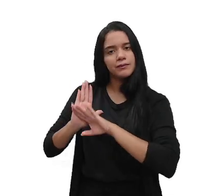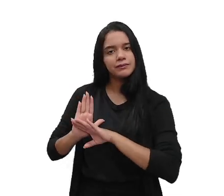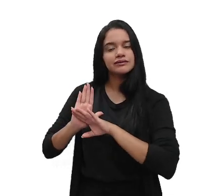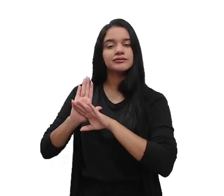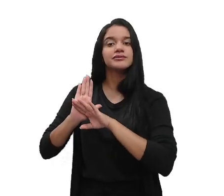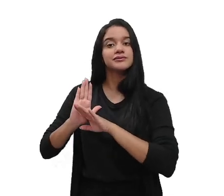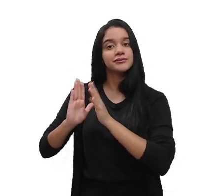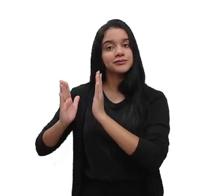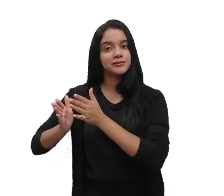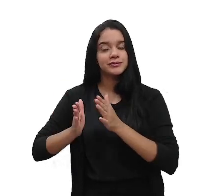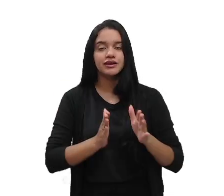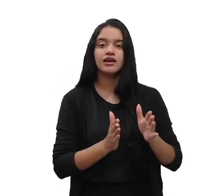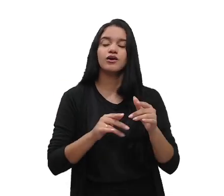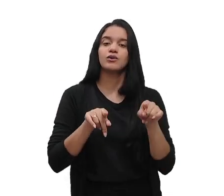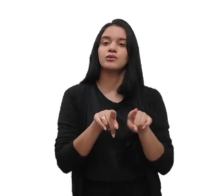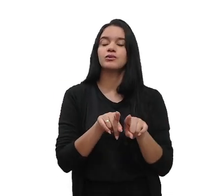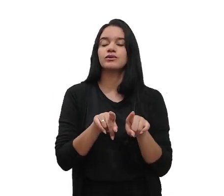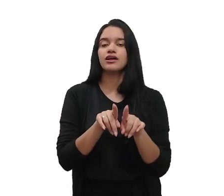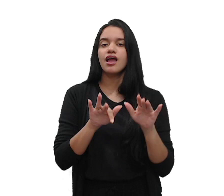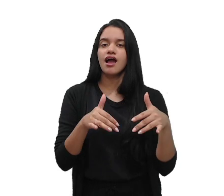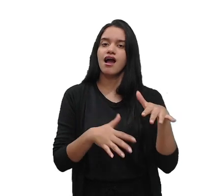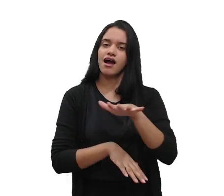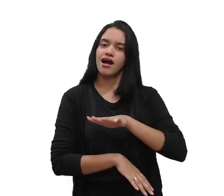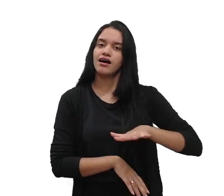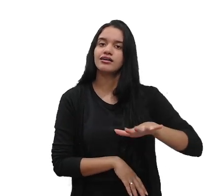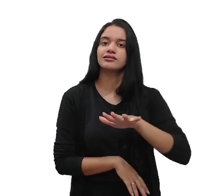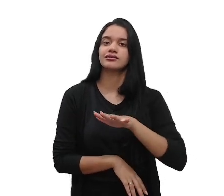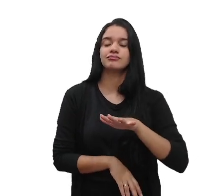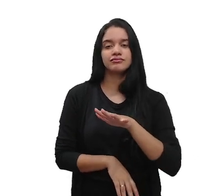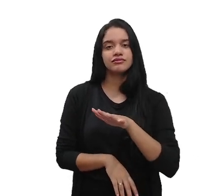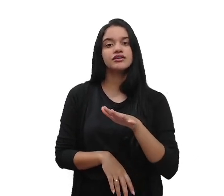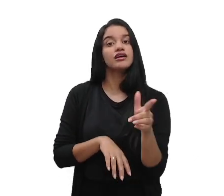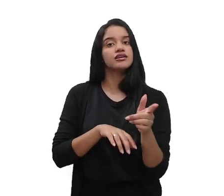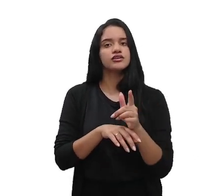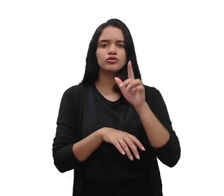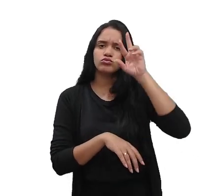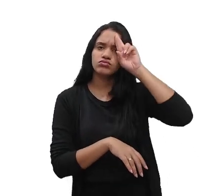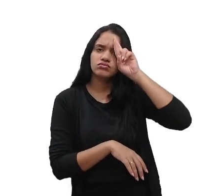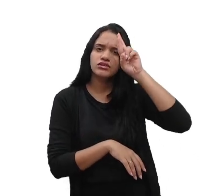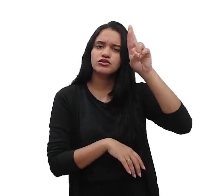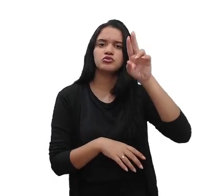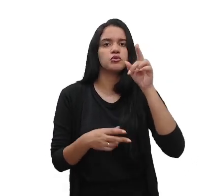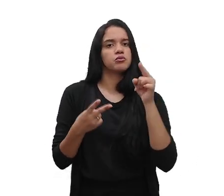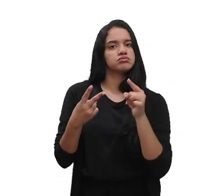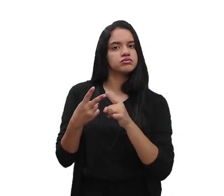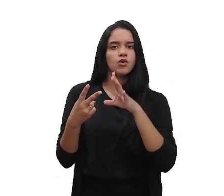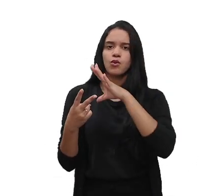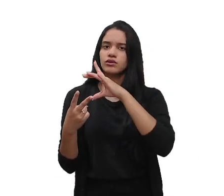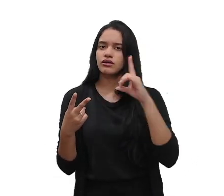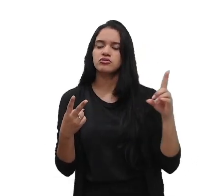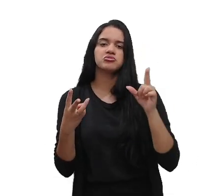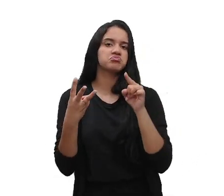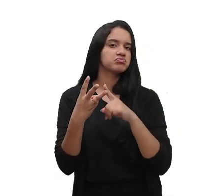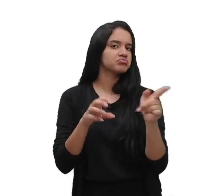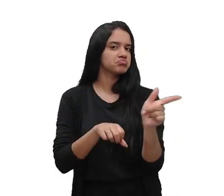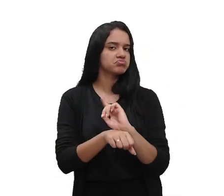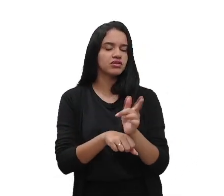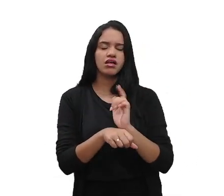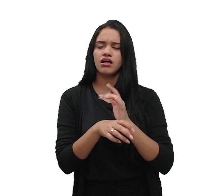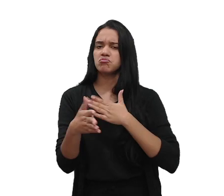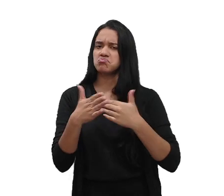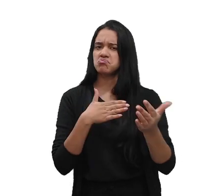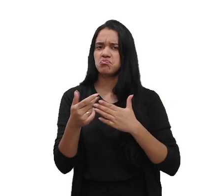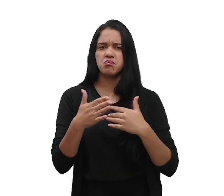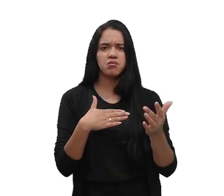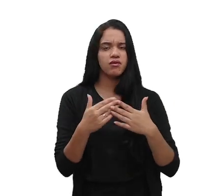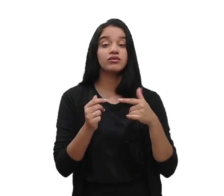é, deve incluir a área demandante, o gestor, a gestora, o coordenador, o supervisor. Não importa aqui o apelido que ele